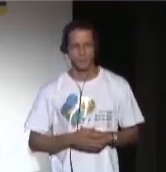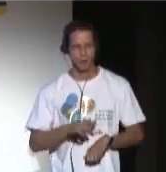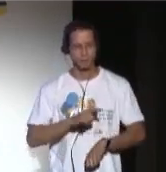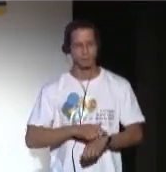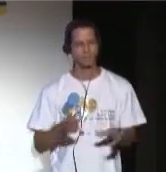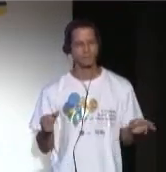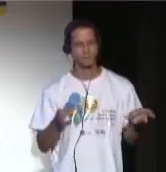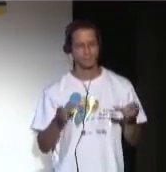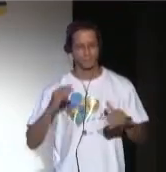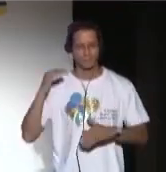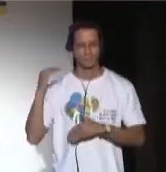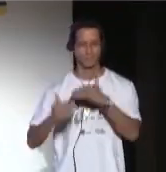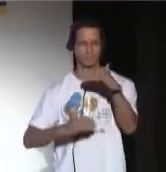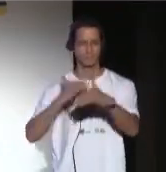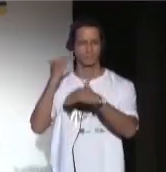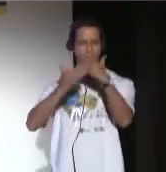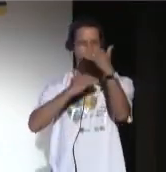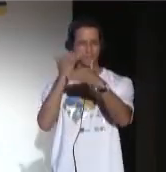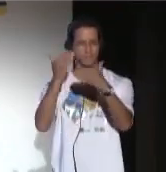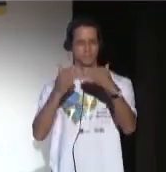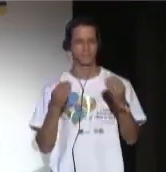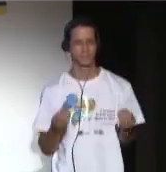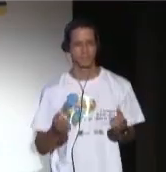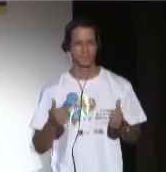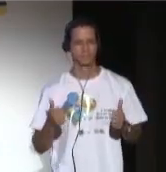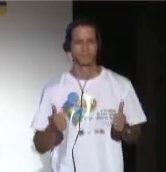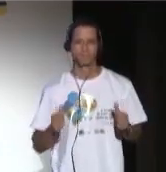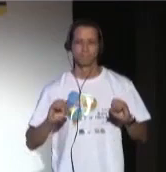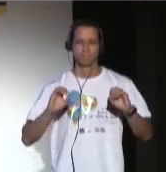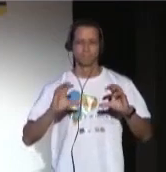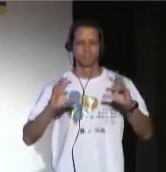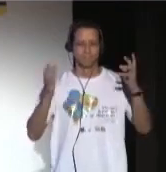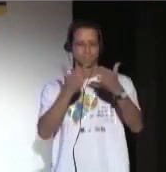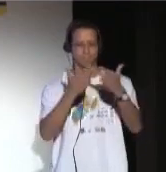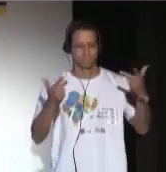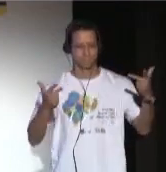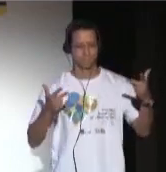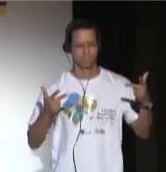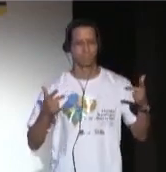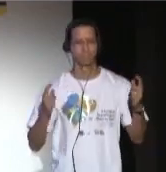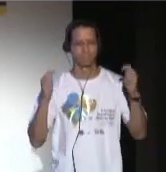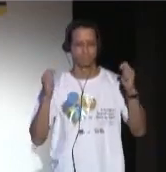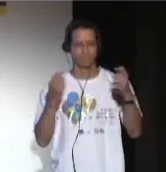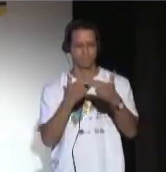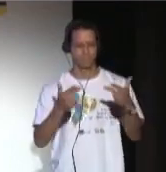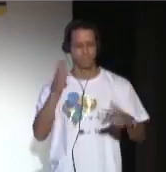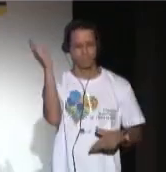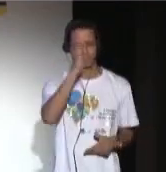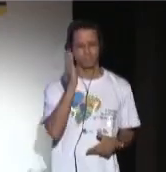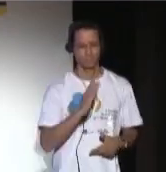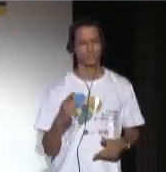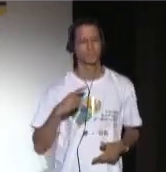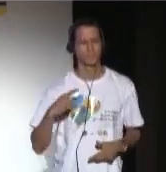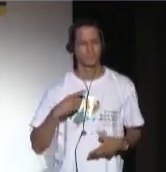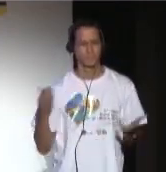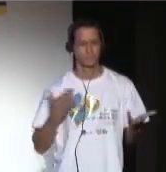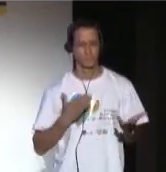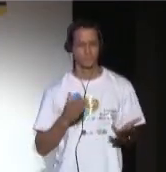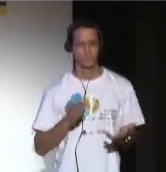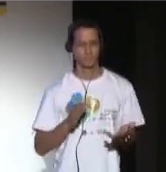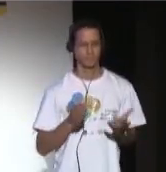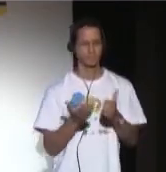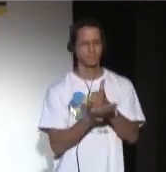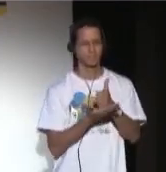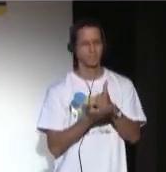de um progresso enorme, então a gente tem que comemorar. O Brasil agora tem a sua própria base